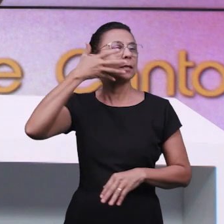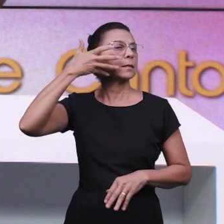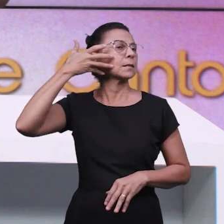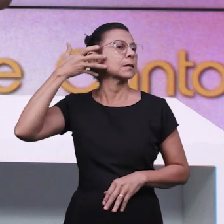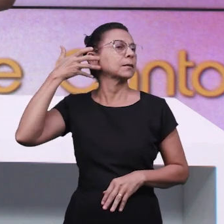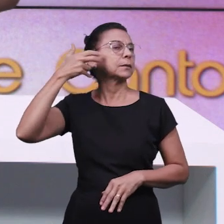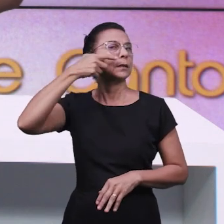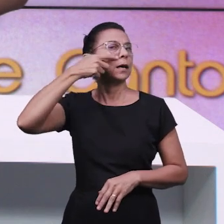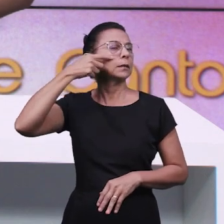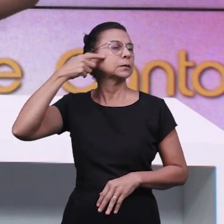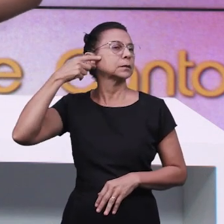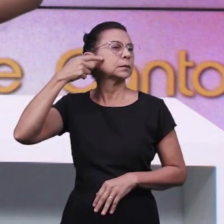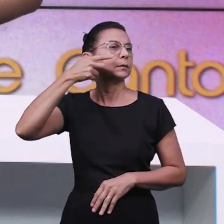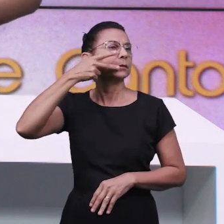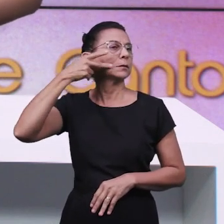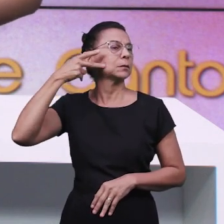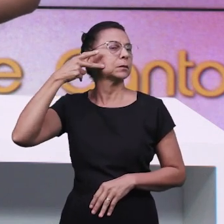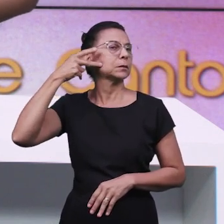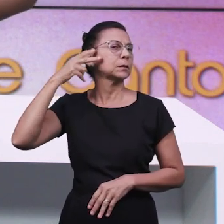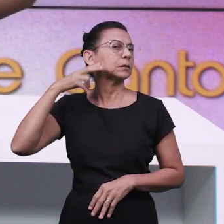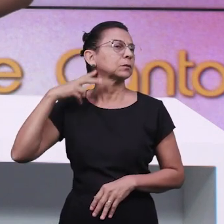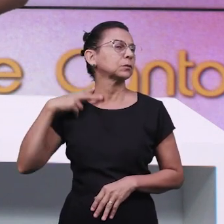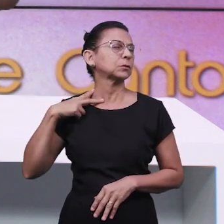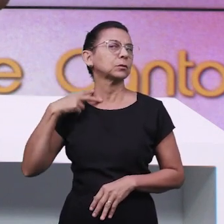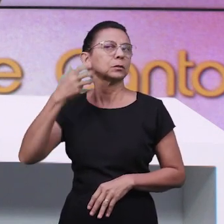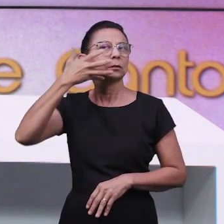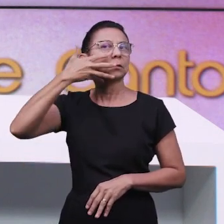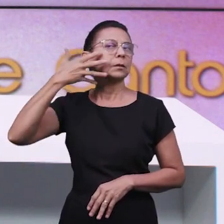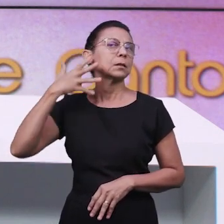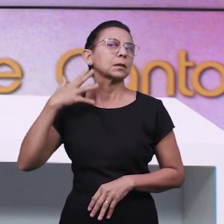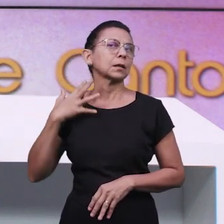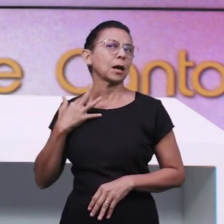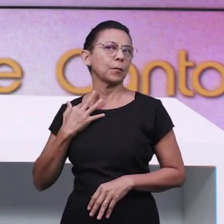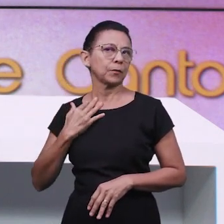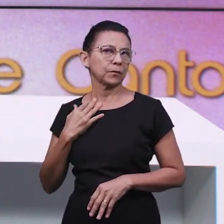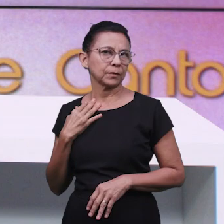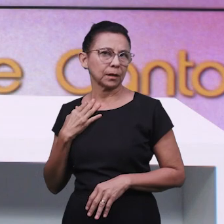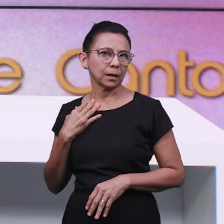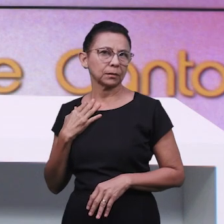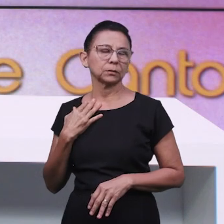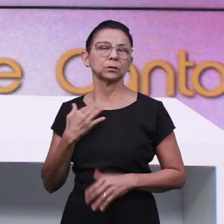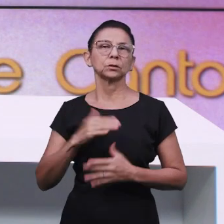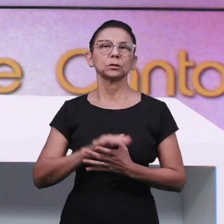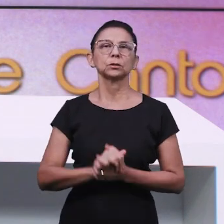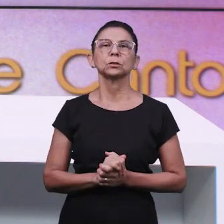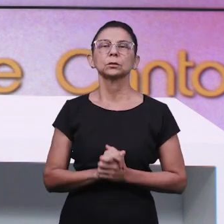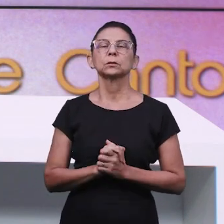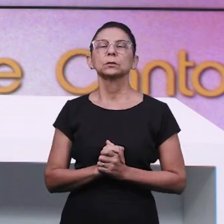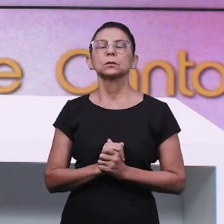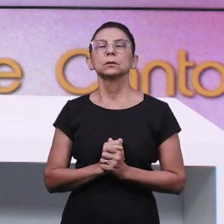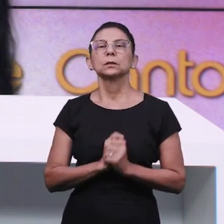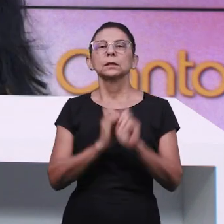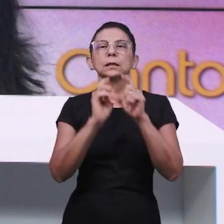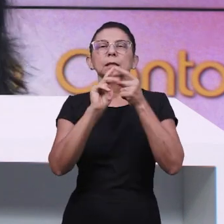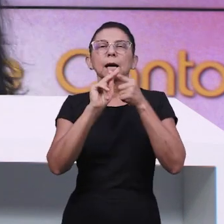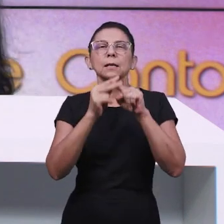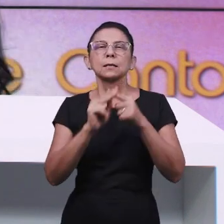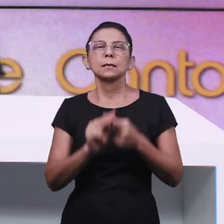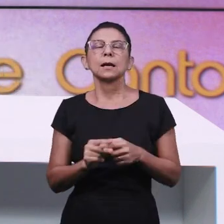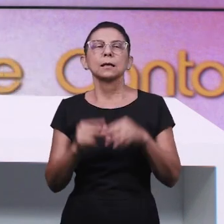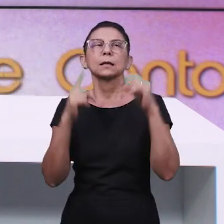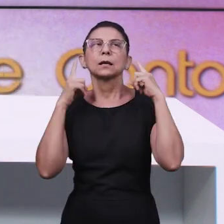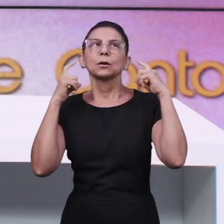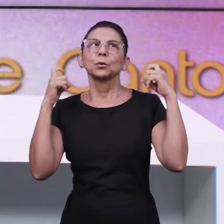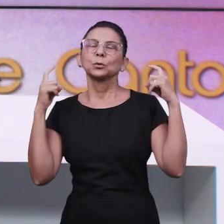nossas cavidades de ressonância, cavidades de amplificação e molde do nosso som, e